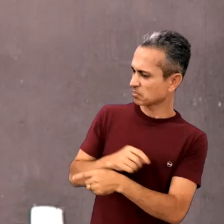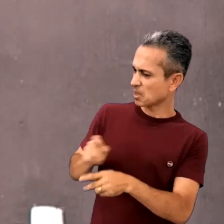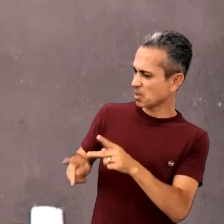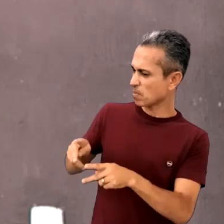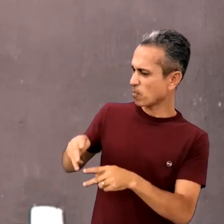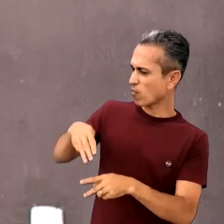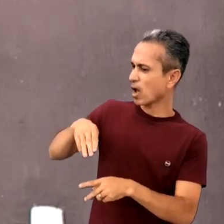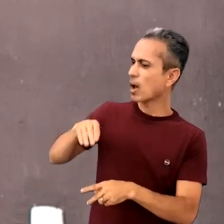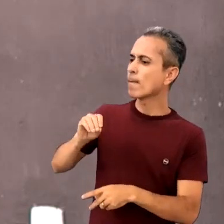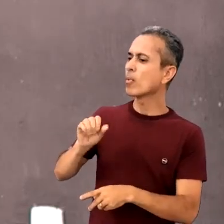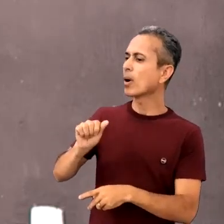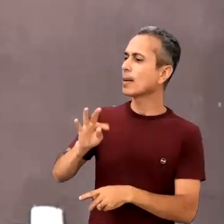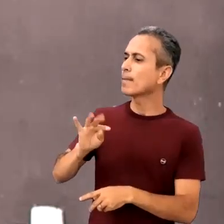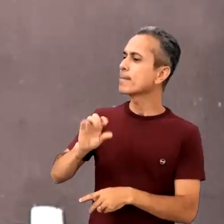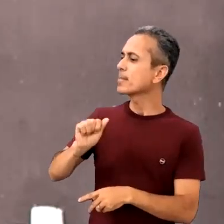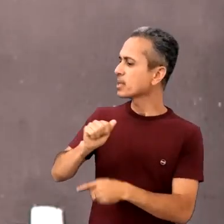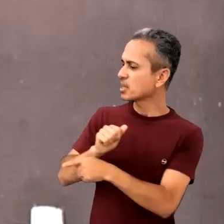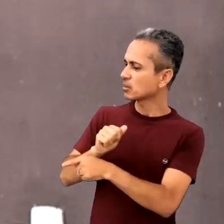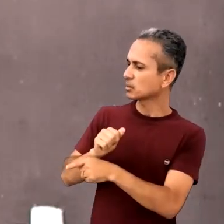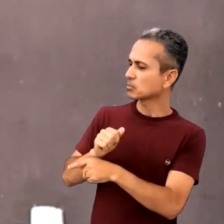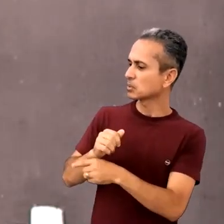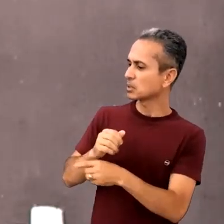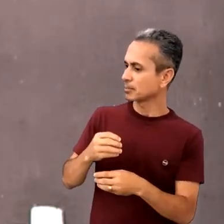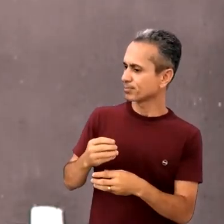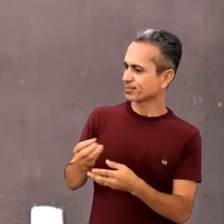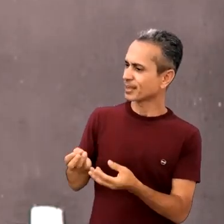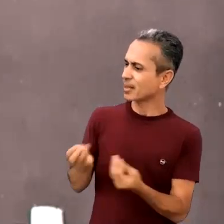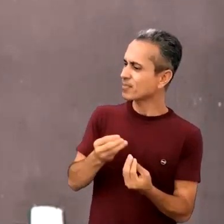povo para se aproveitar.